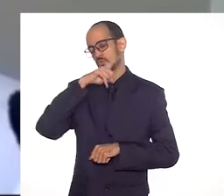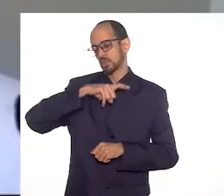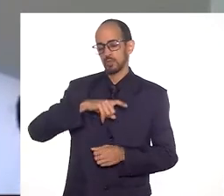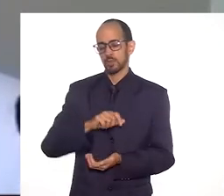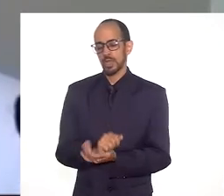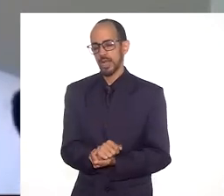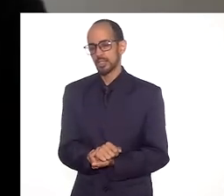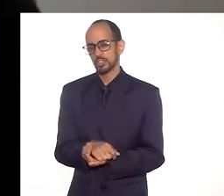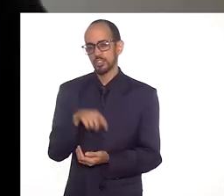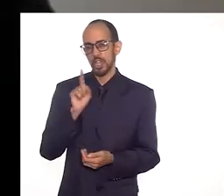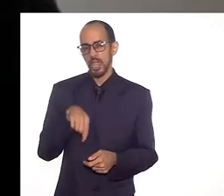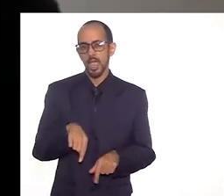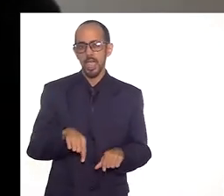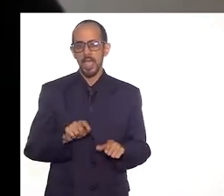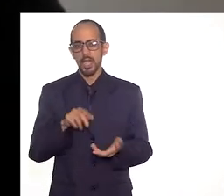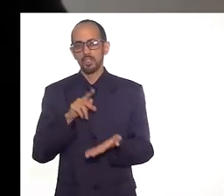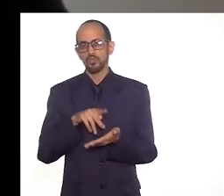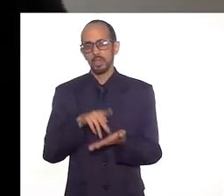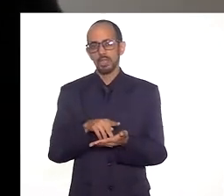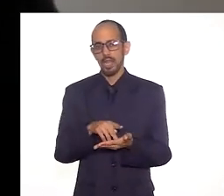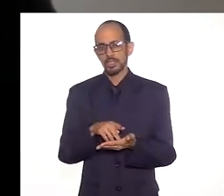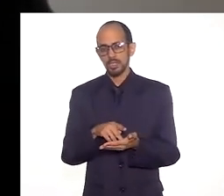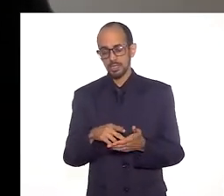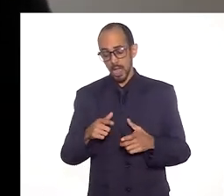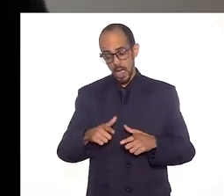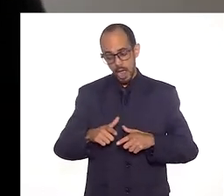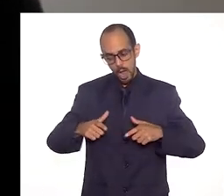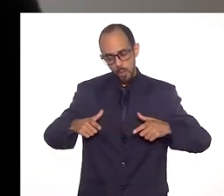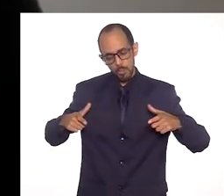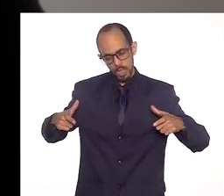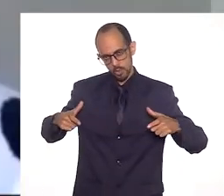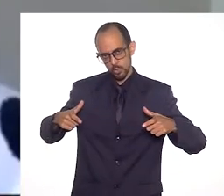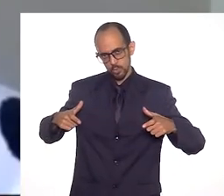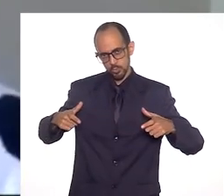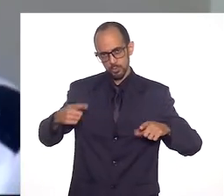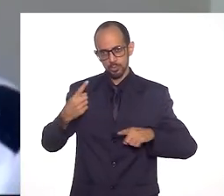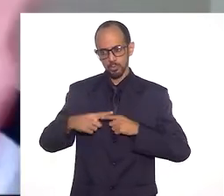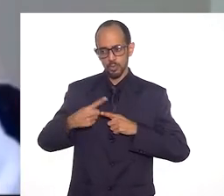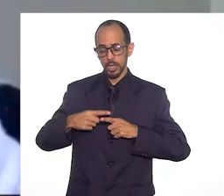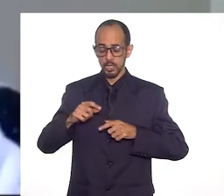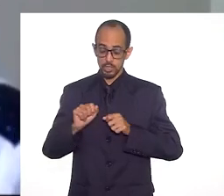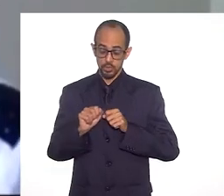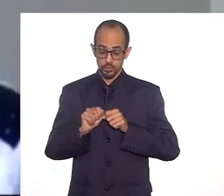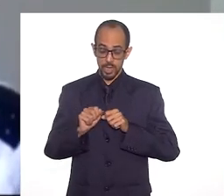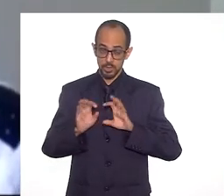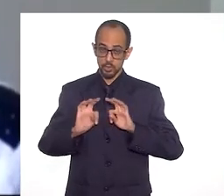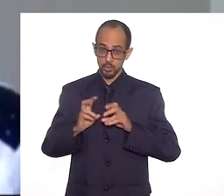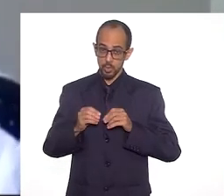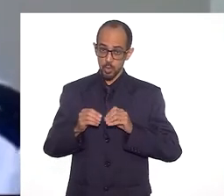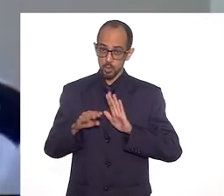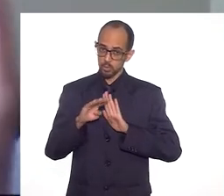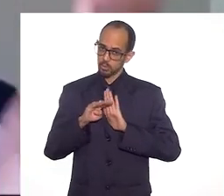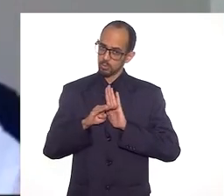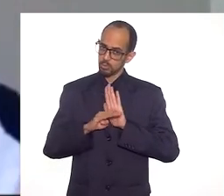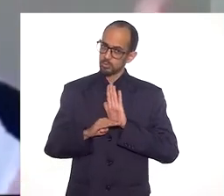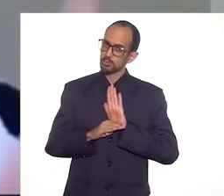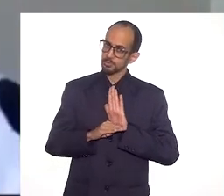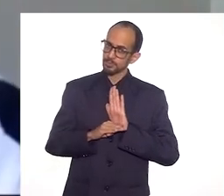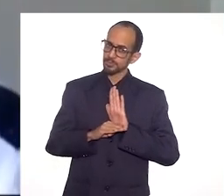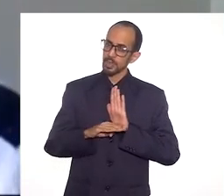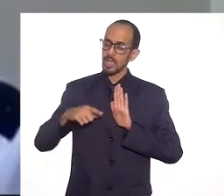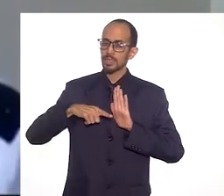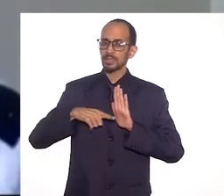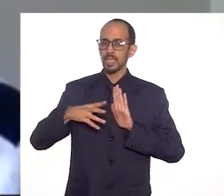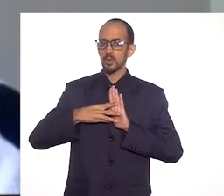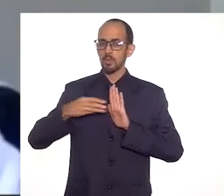pequenos negócios é, de fato, essa expansão deles, né? Porque a gente faz todo o processo. Eles